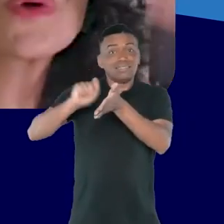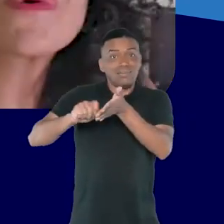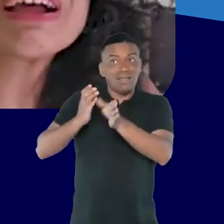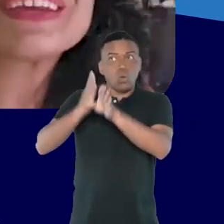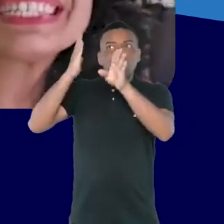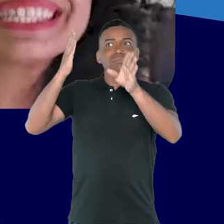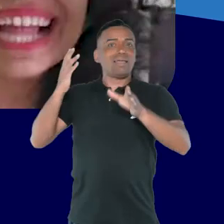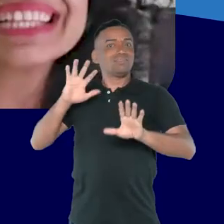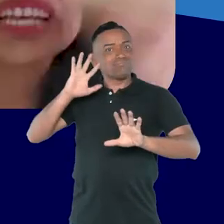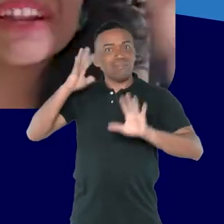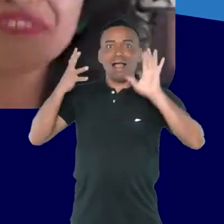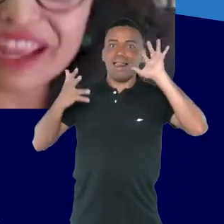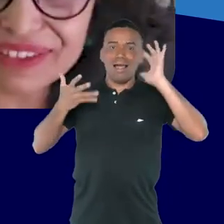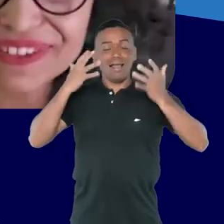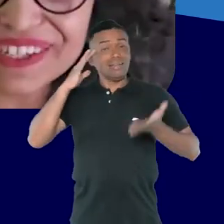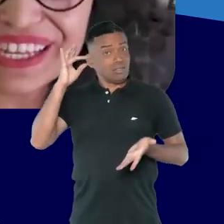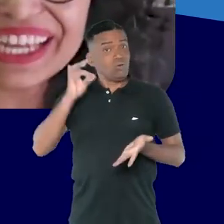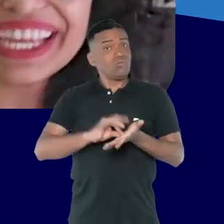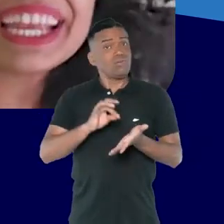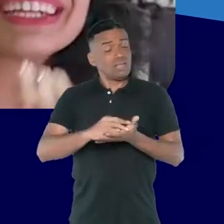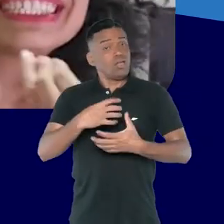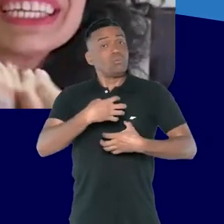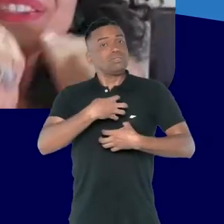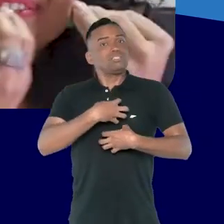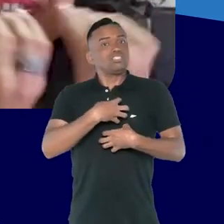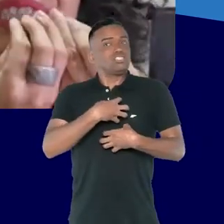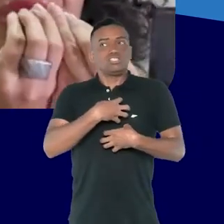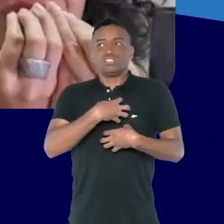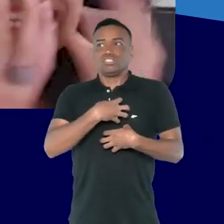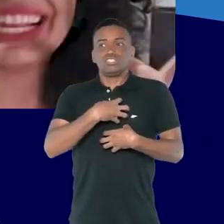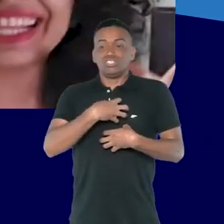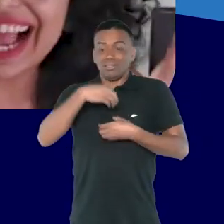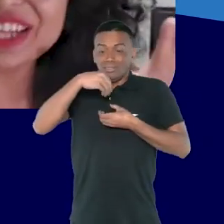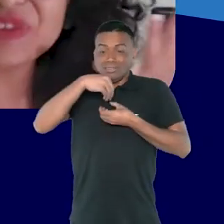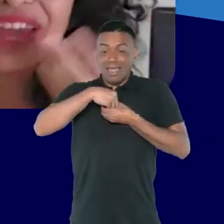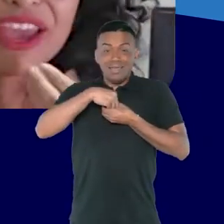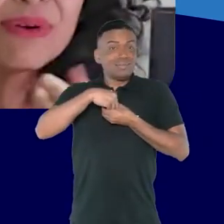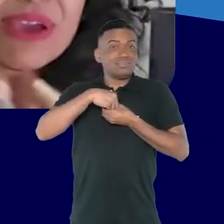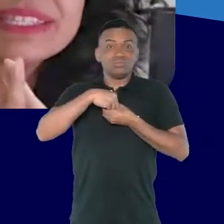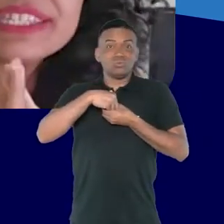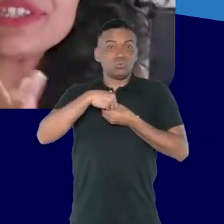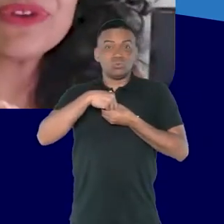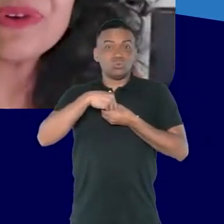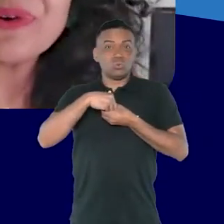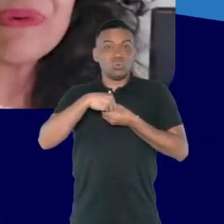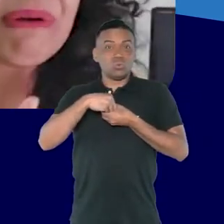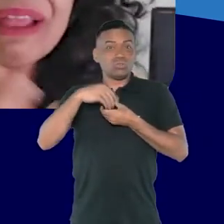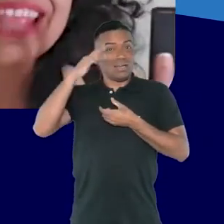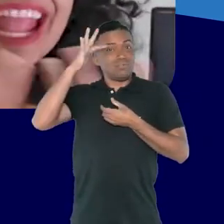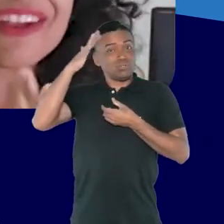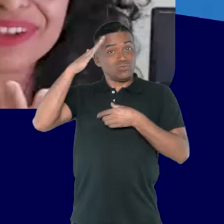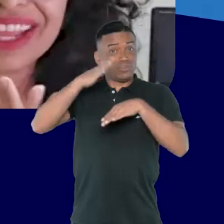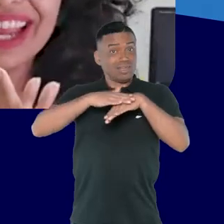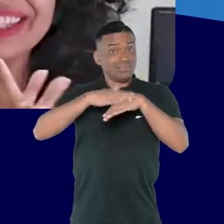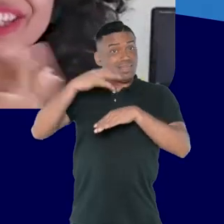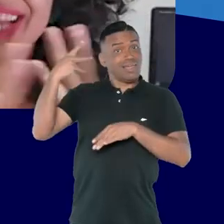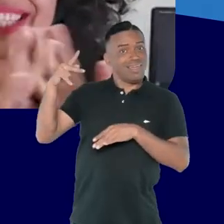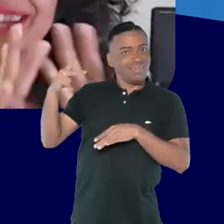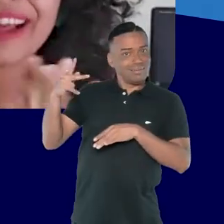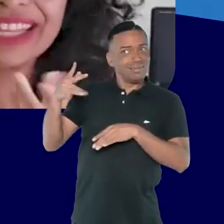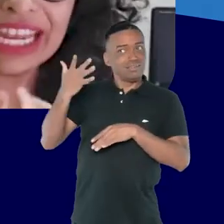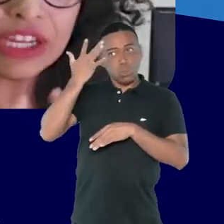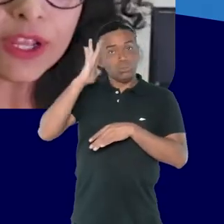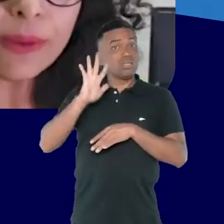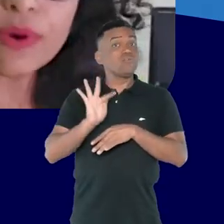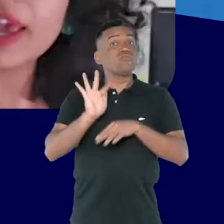livro, enquanto ele está escrevendo. E eu achei aquilo de uma genialidade, porque eu me senti muito dentro